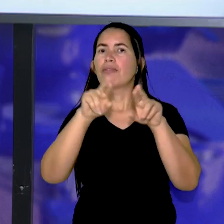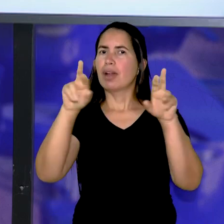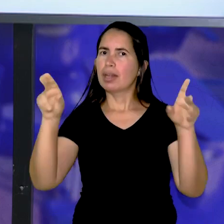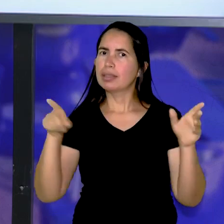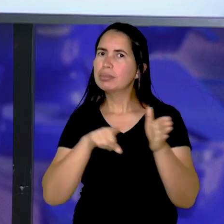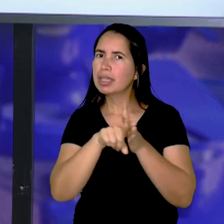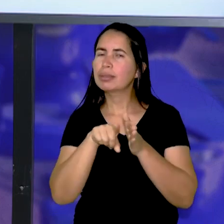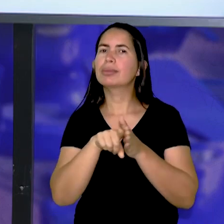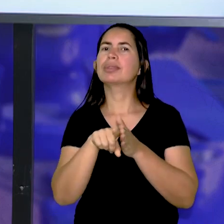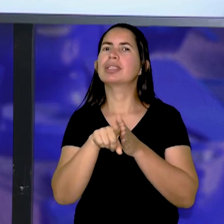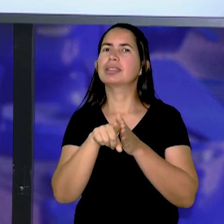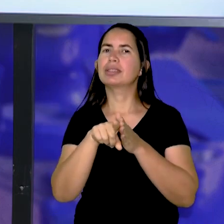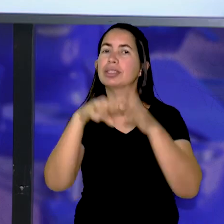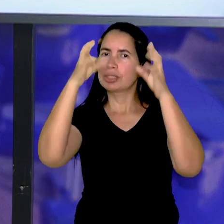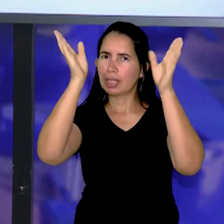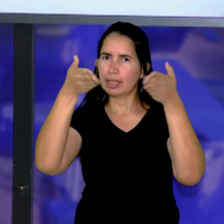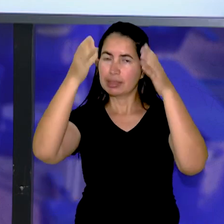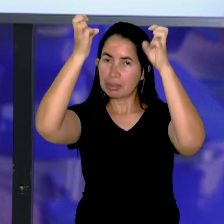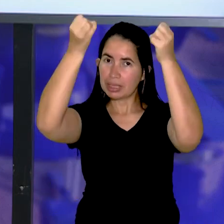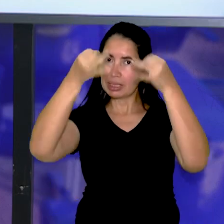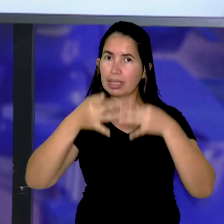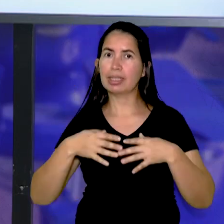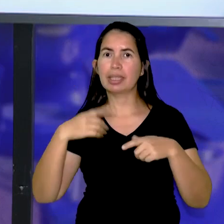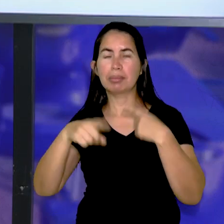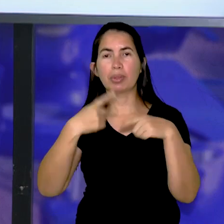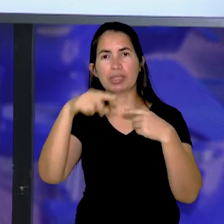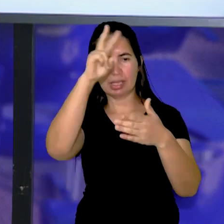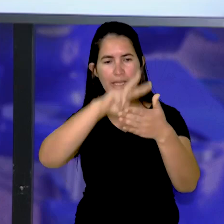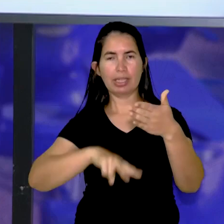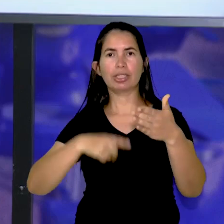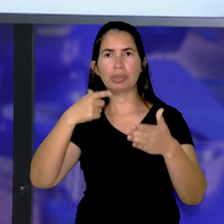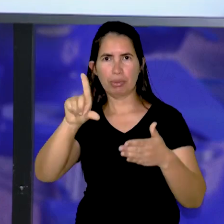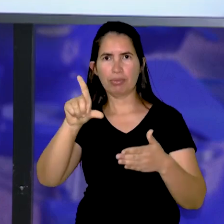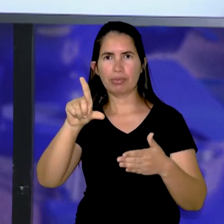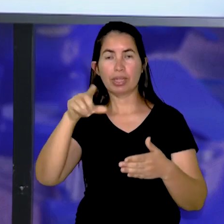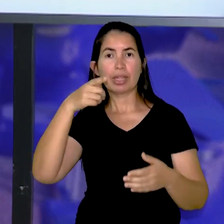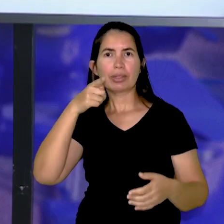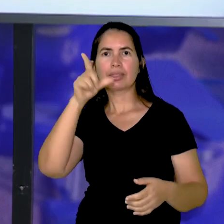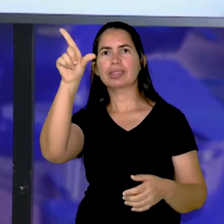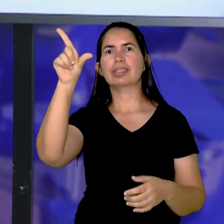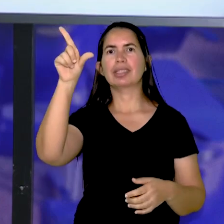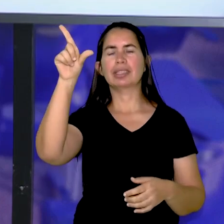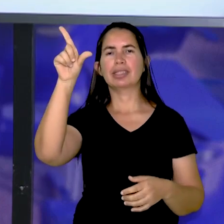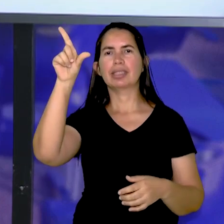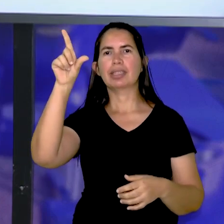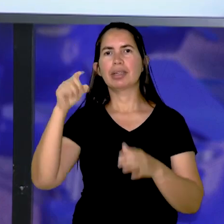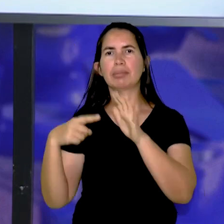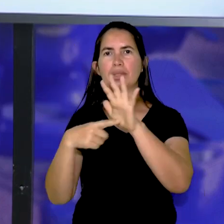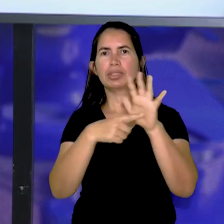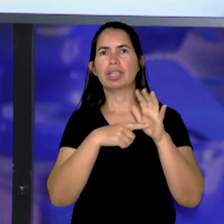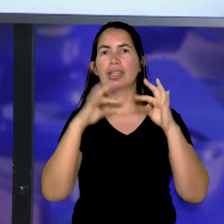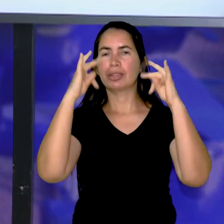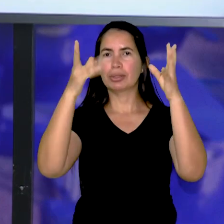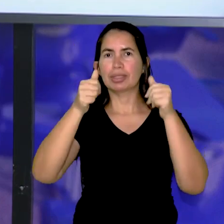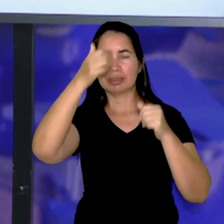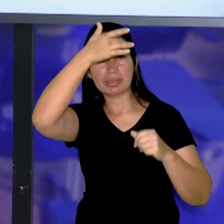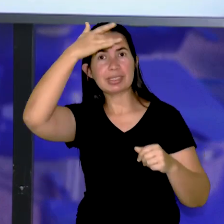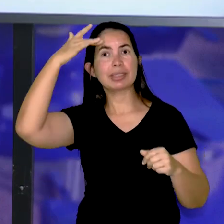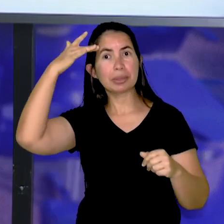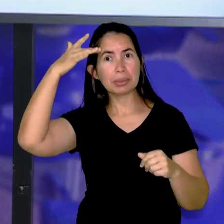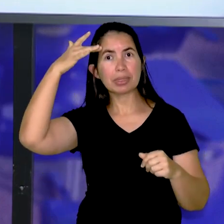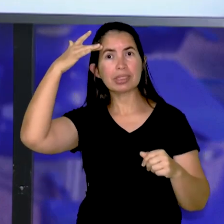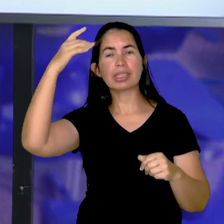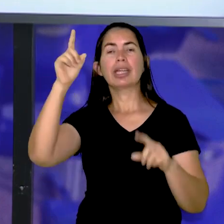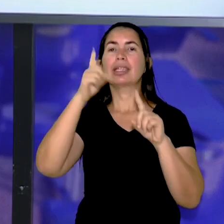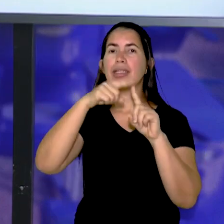anterior e já dei uma prévia explicação que depois da releitura do texto você conseguiria identificar todos os personagens,